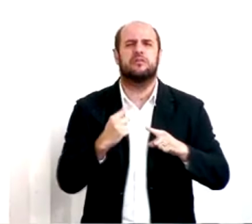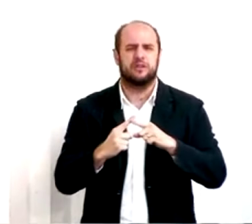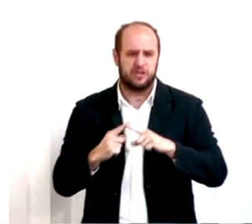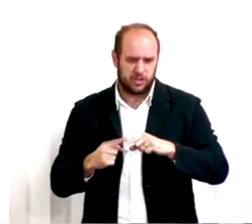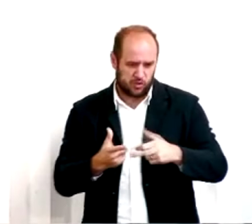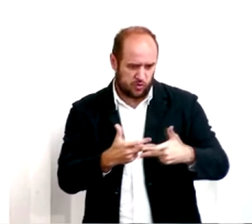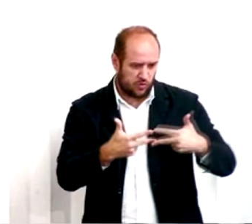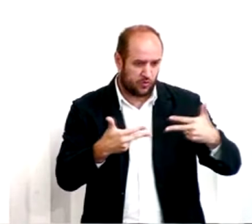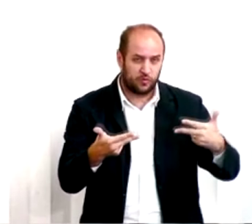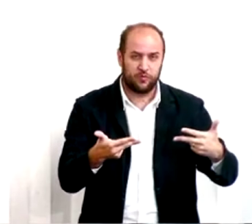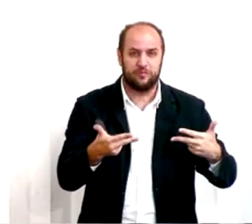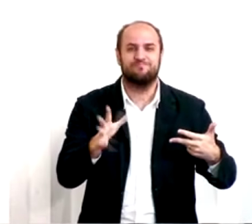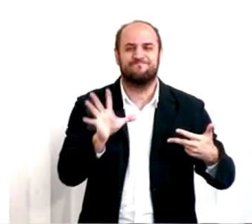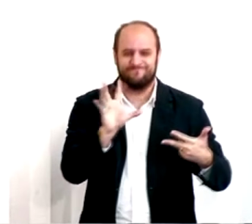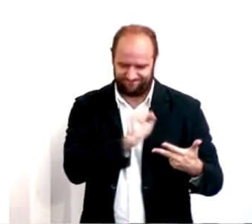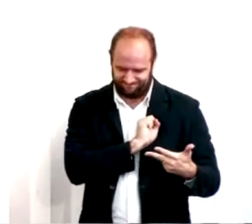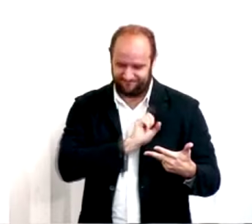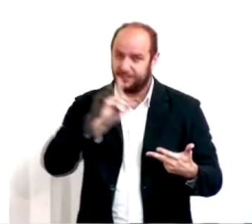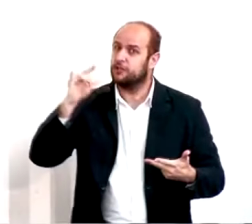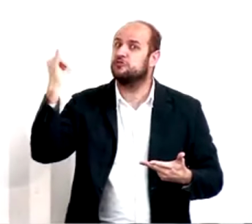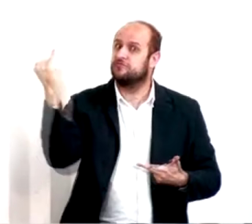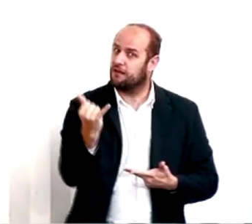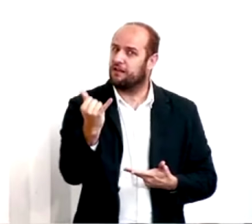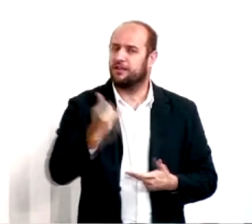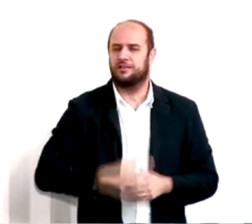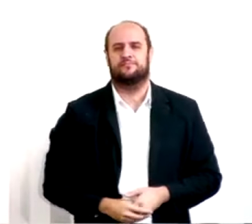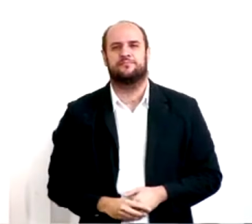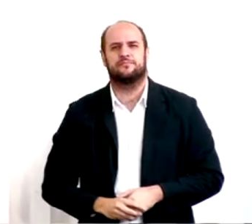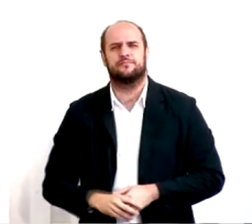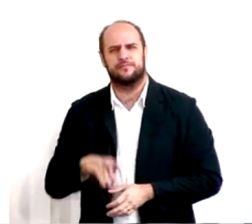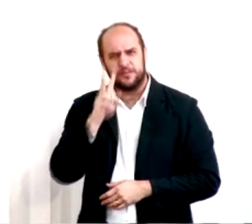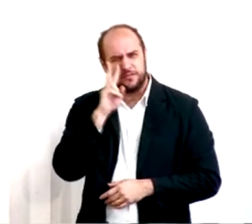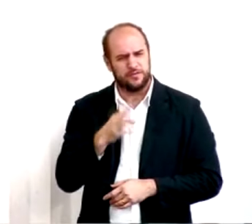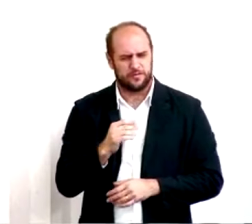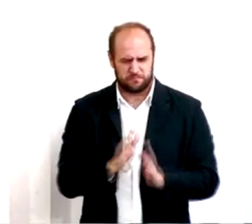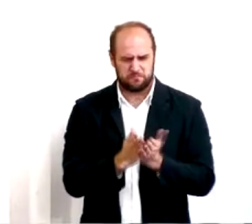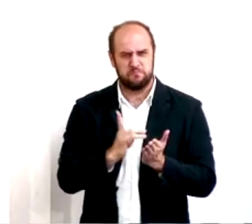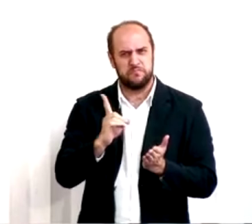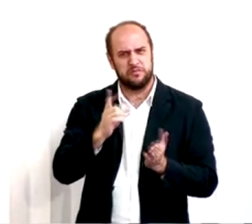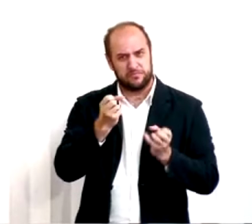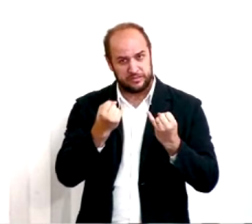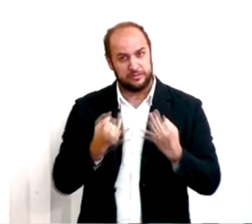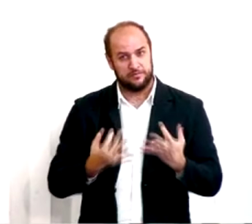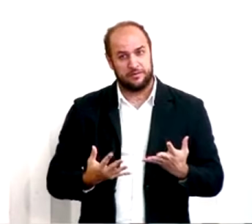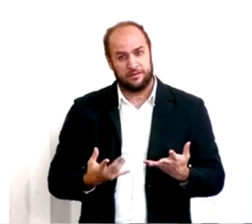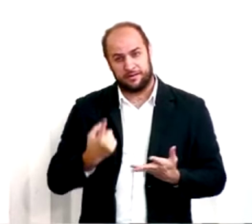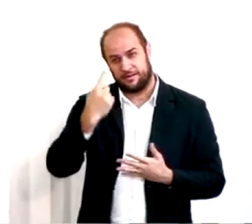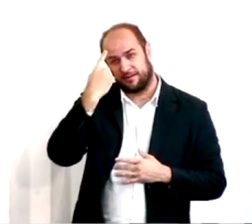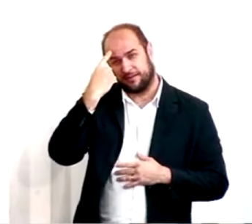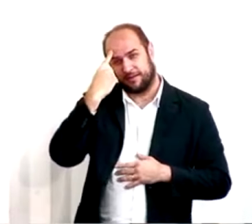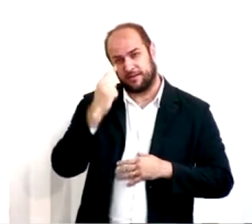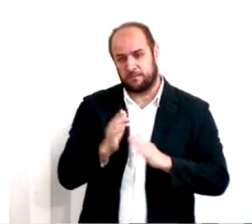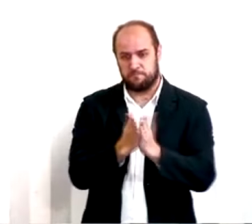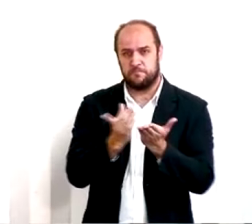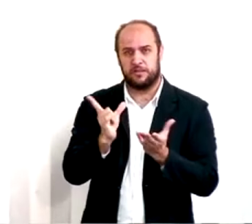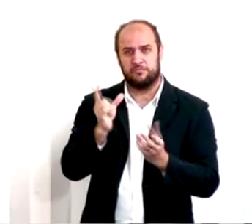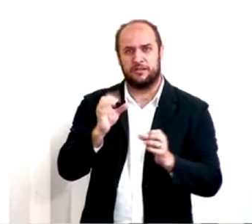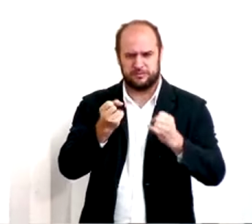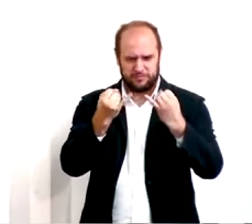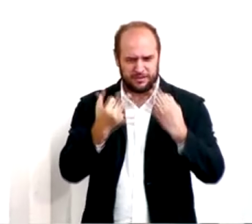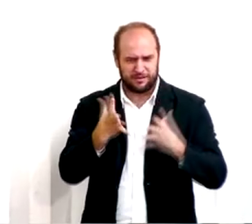me agrado Diz o Senhor então você Olha como a Bíblia se explica e essa ideia de Bíblia e